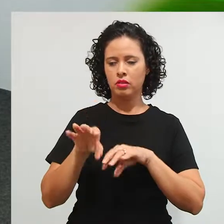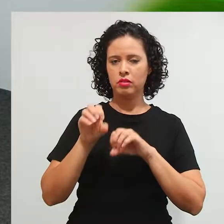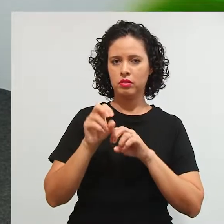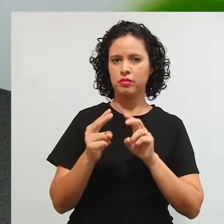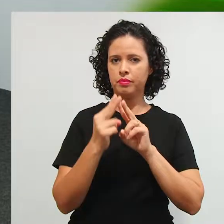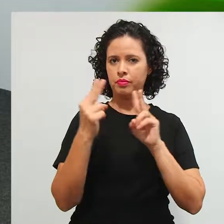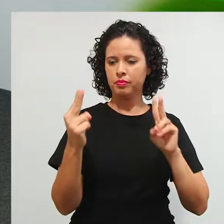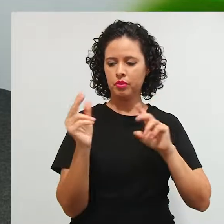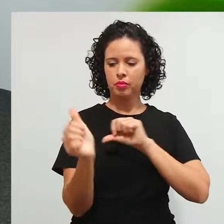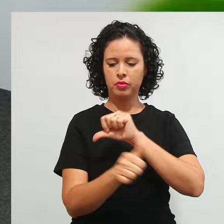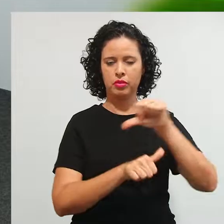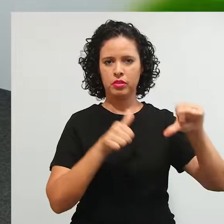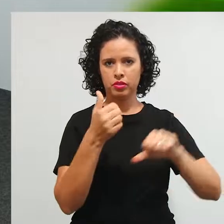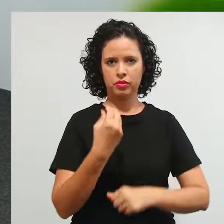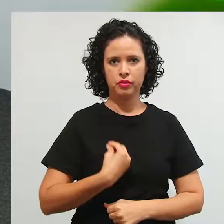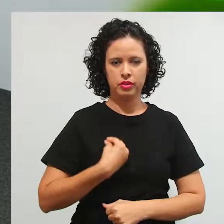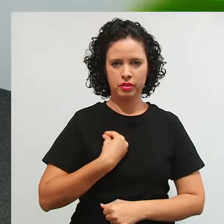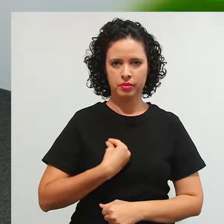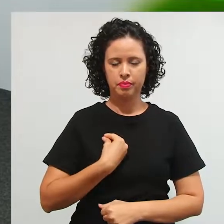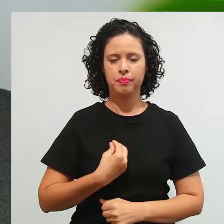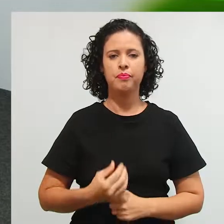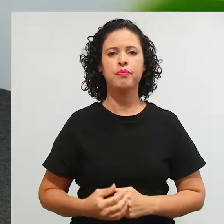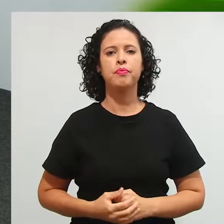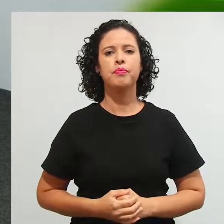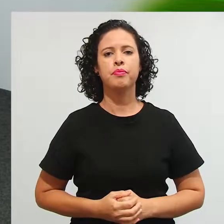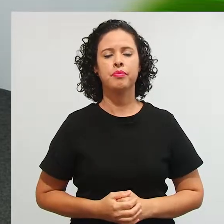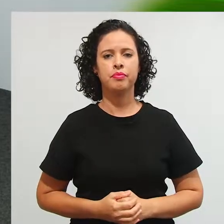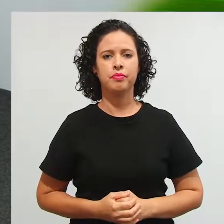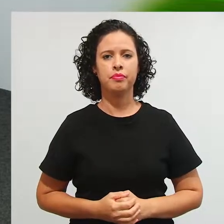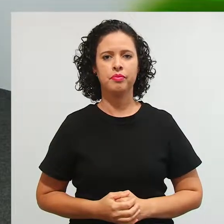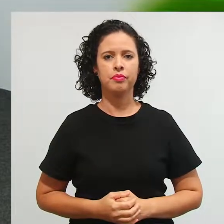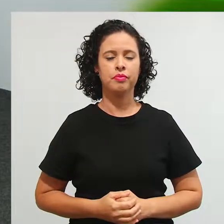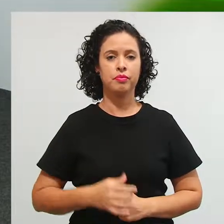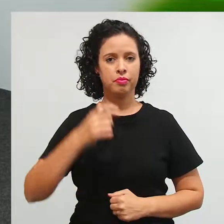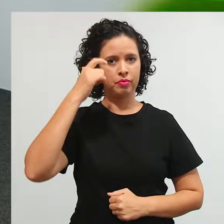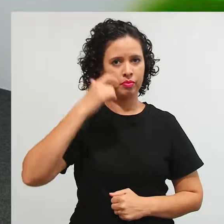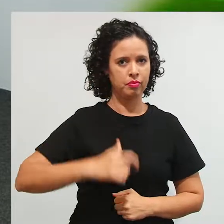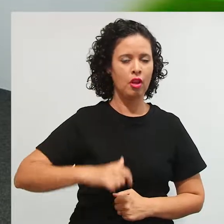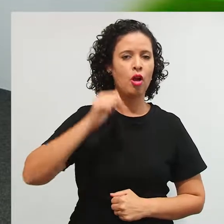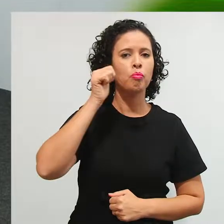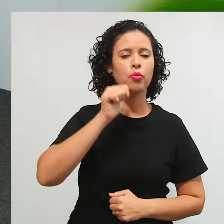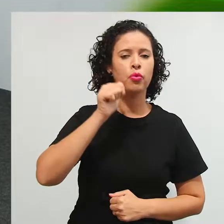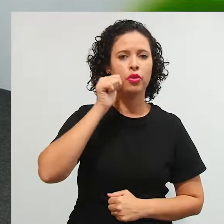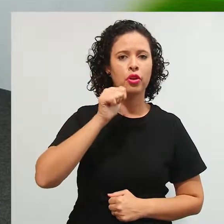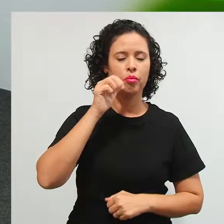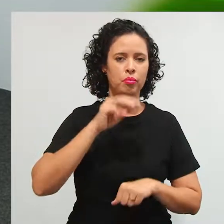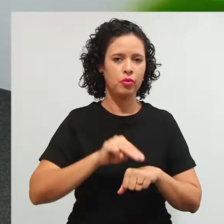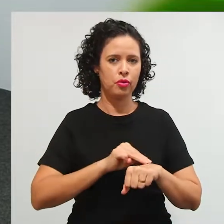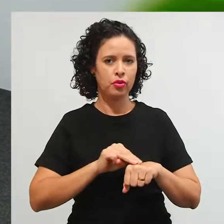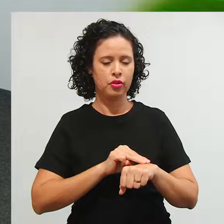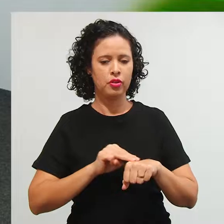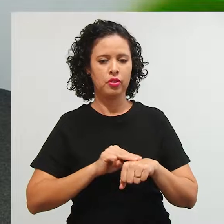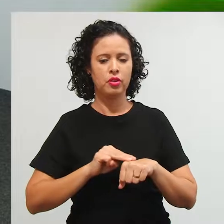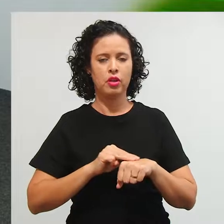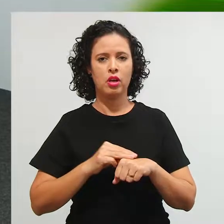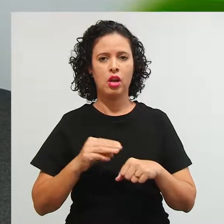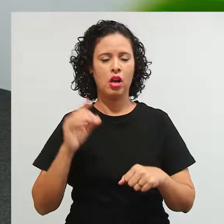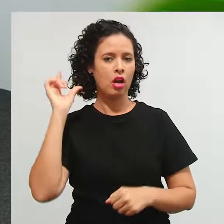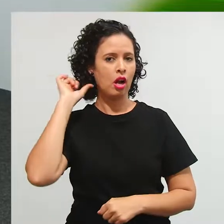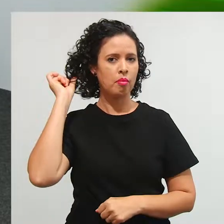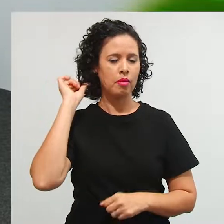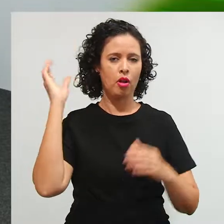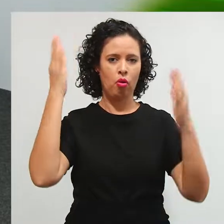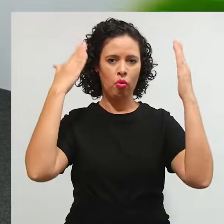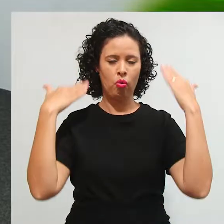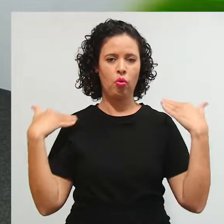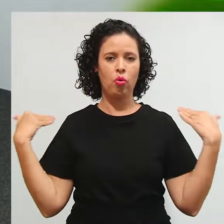EAD mudando realidades. Eu sou uma mulher morena, tenho cabelos